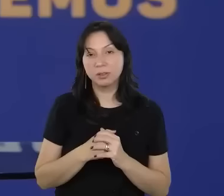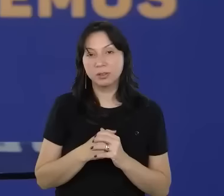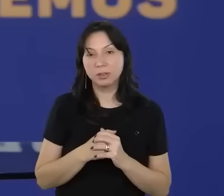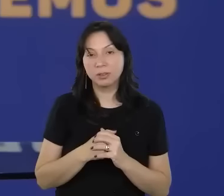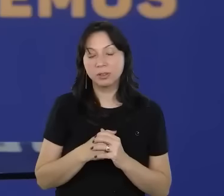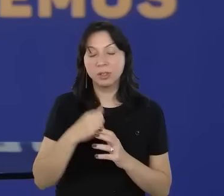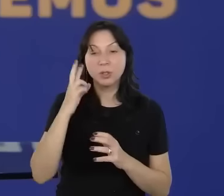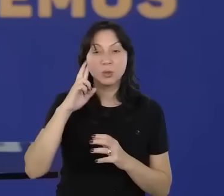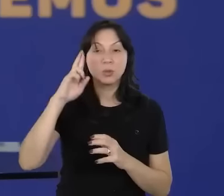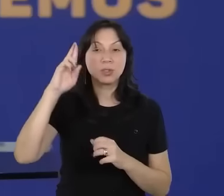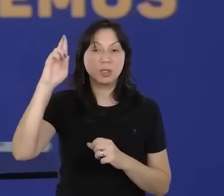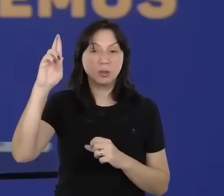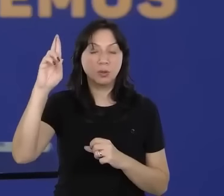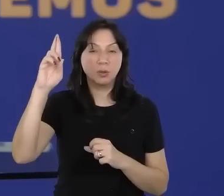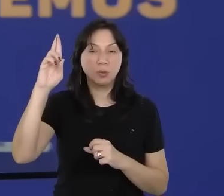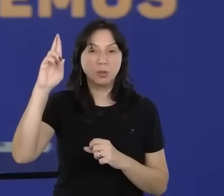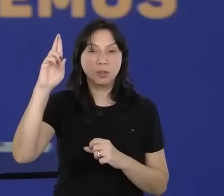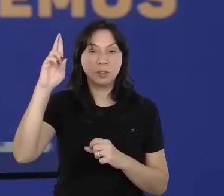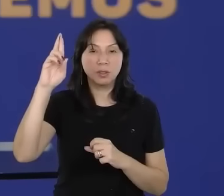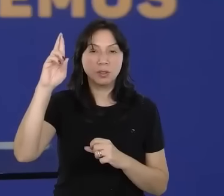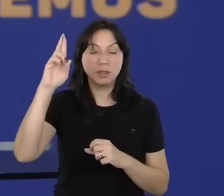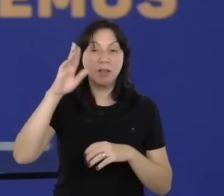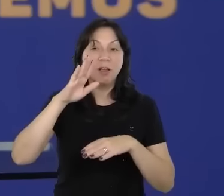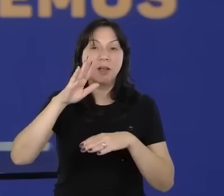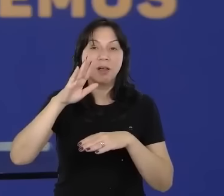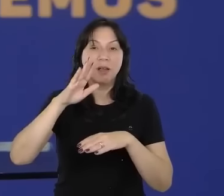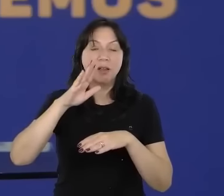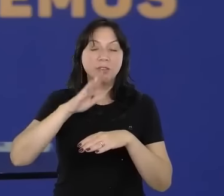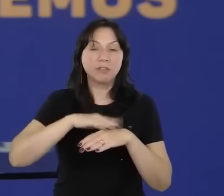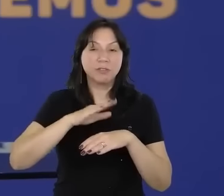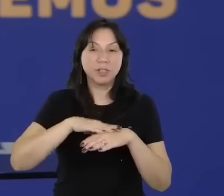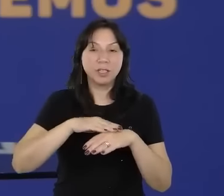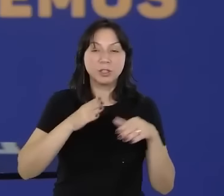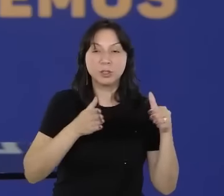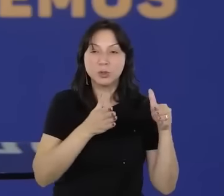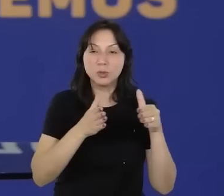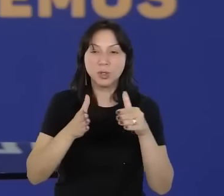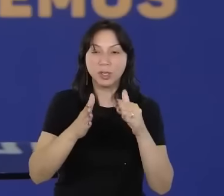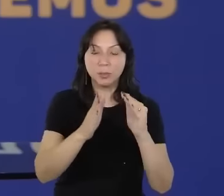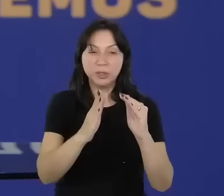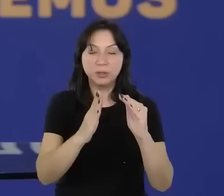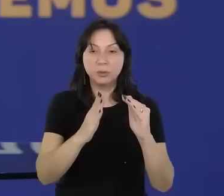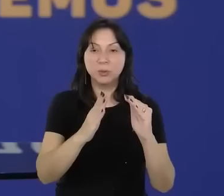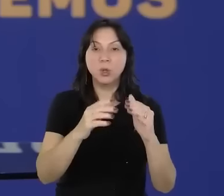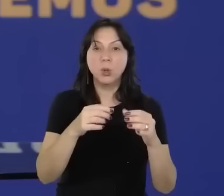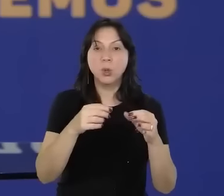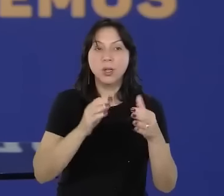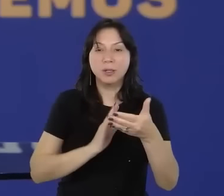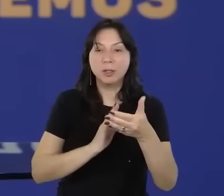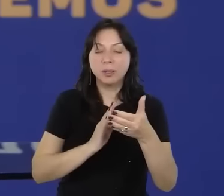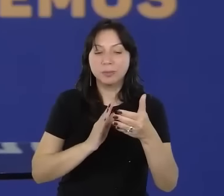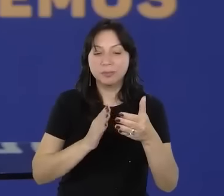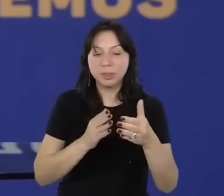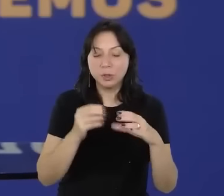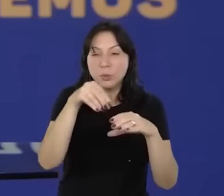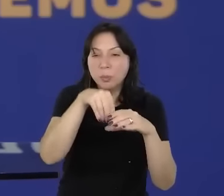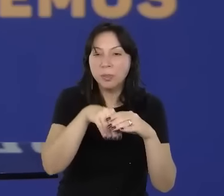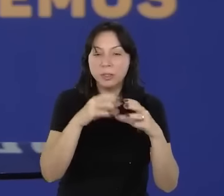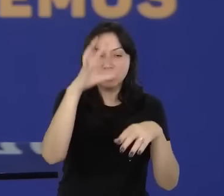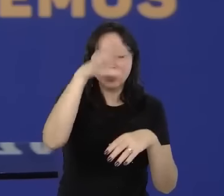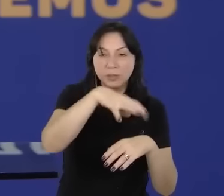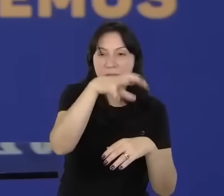1 13 o seu caminho Na Tormenta na tempestade meus irmãos tem hora